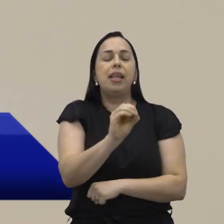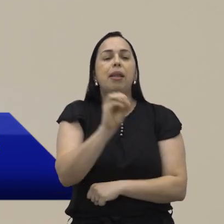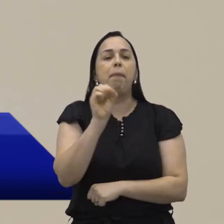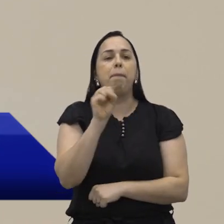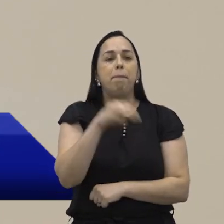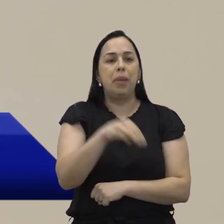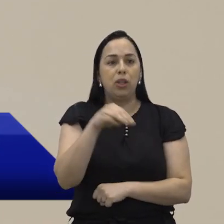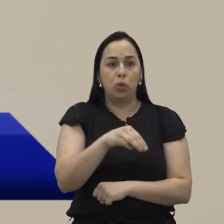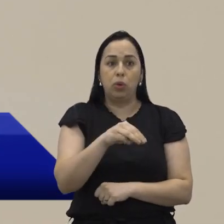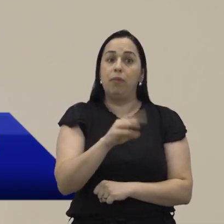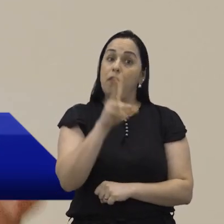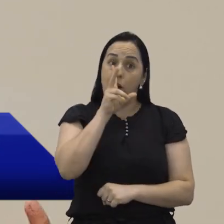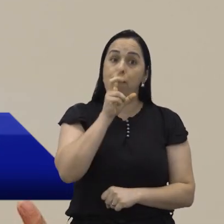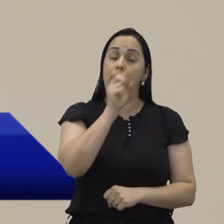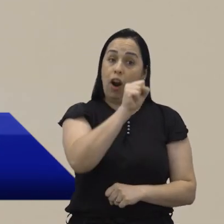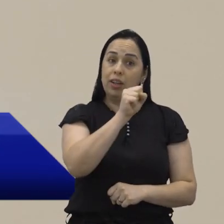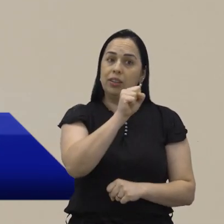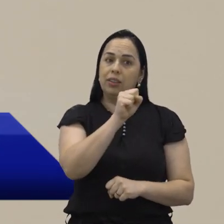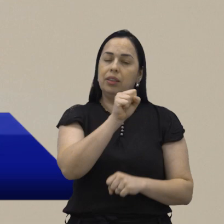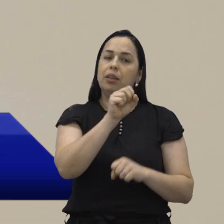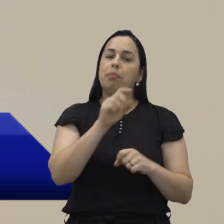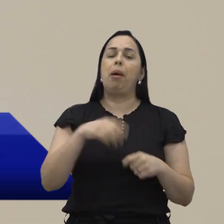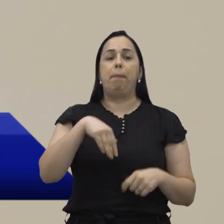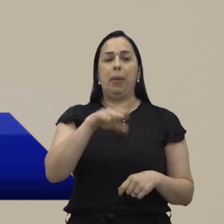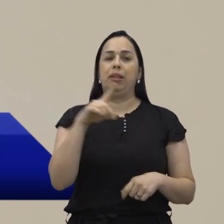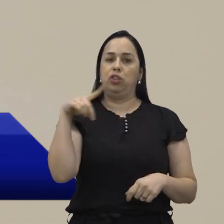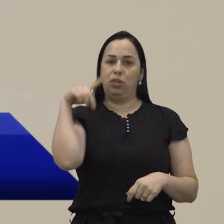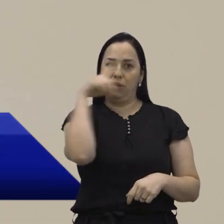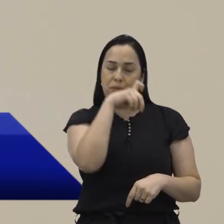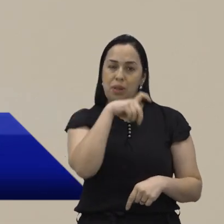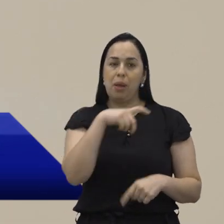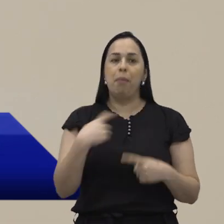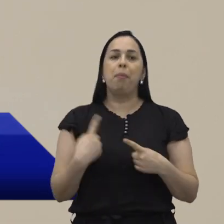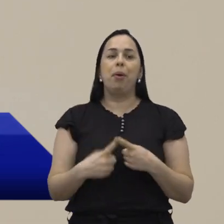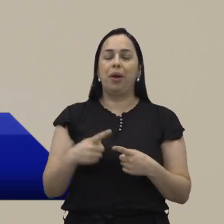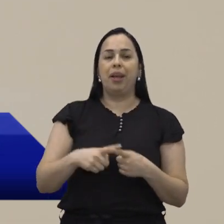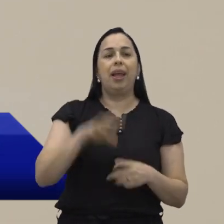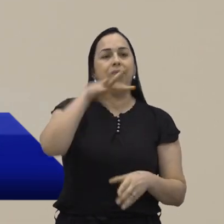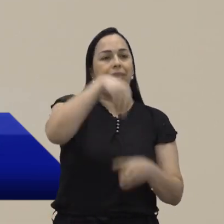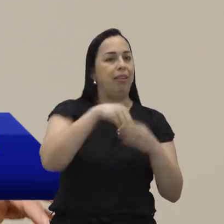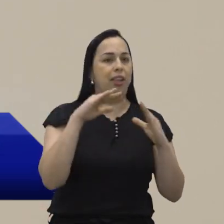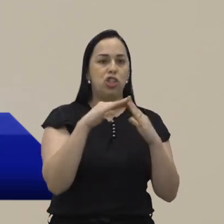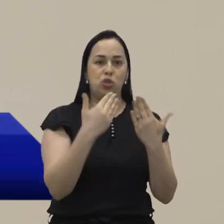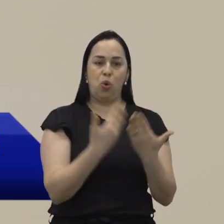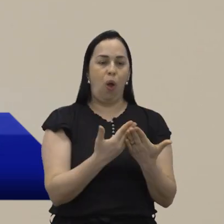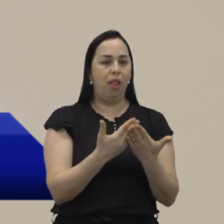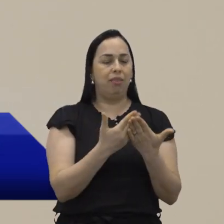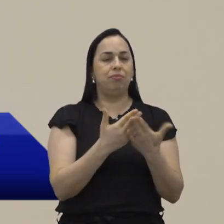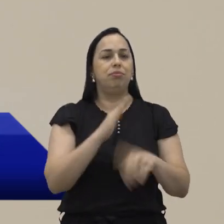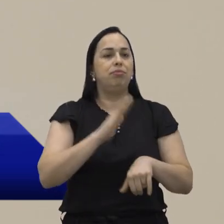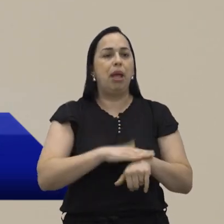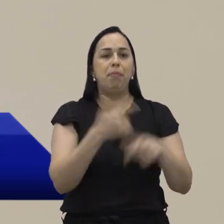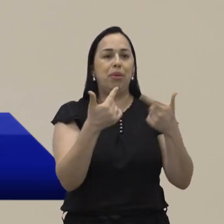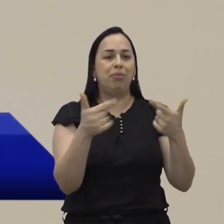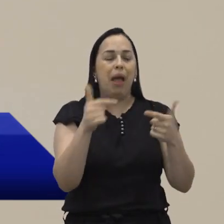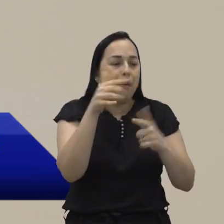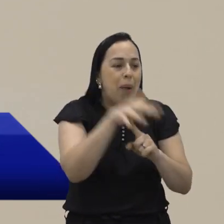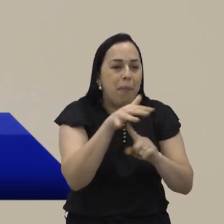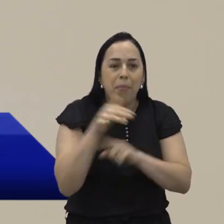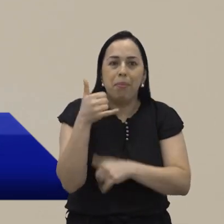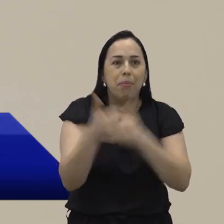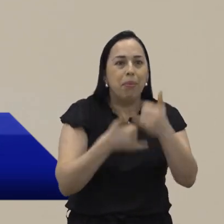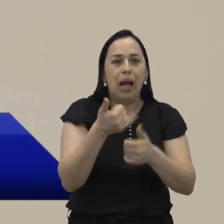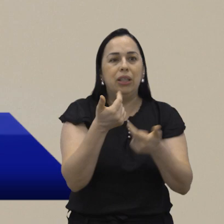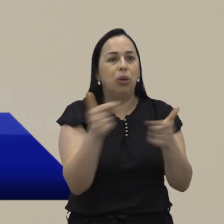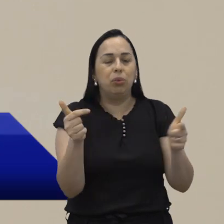atividade física de 60 minutos moderado a intenso. Isso é um pouquinho mais difícil de suprir, porque o tempo na escola não tem aquele momento